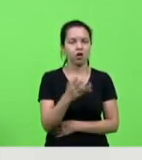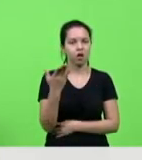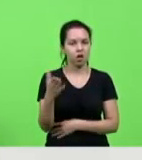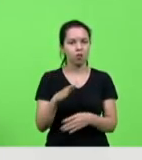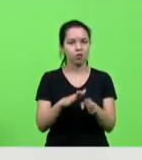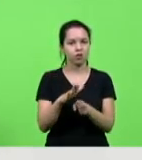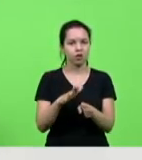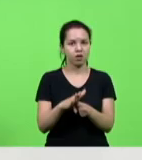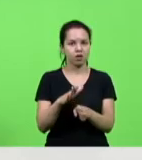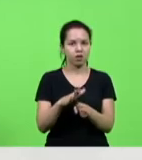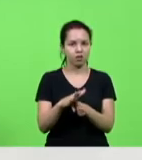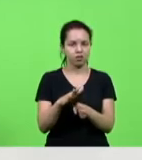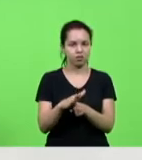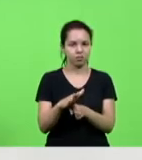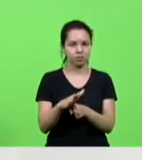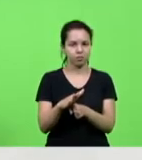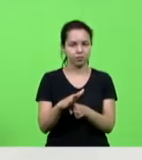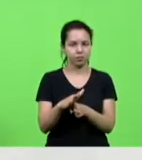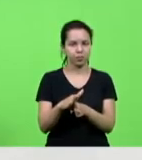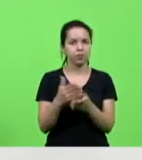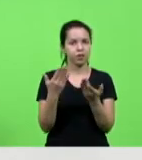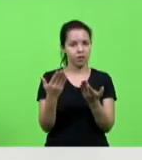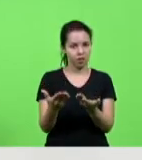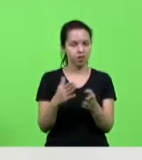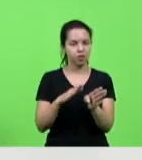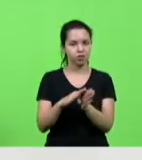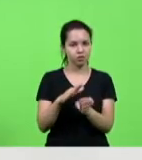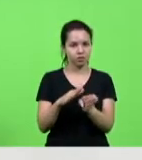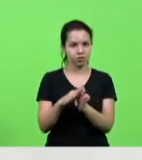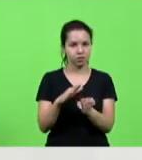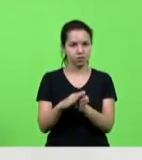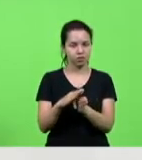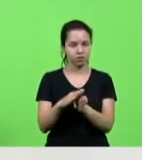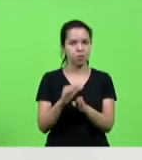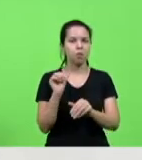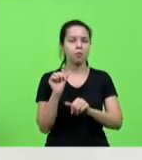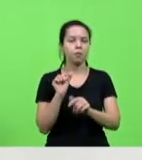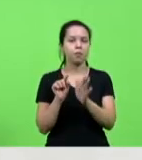Herbst. Conselheiro Herbst, o que é que mudou?